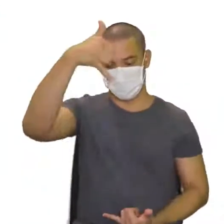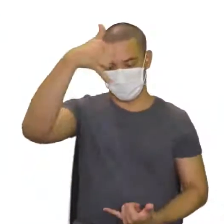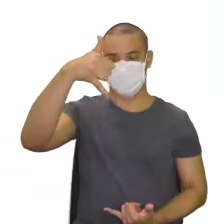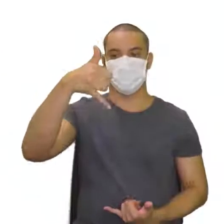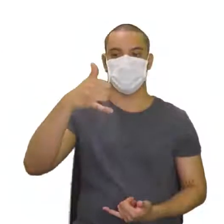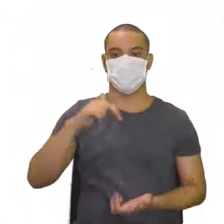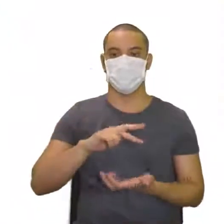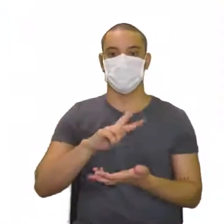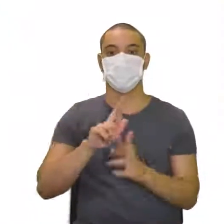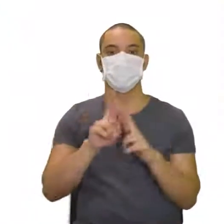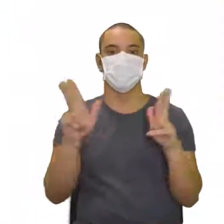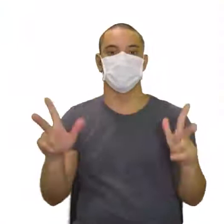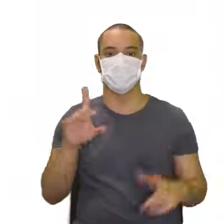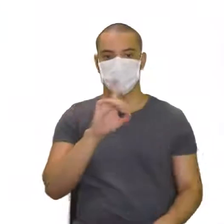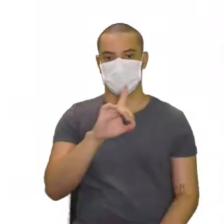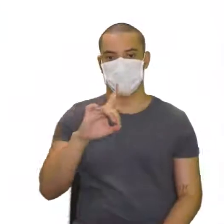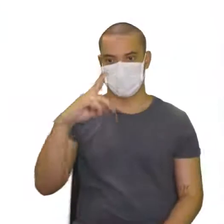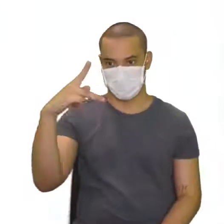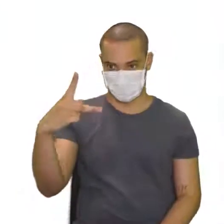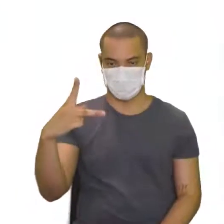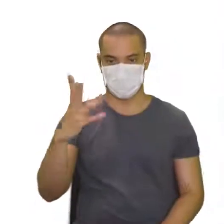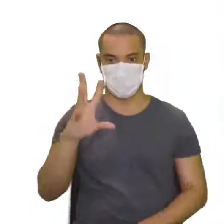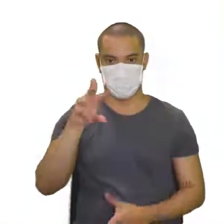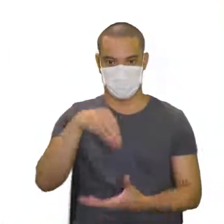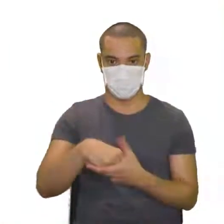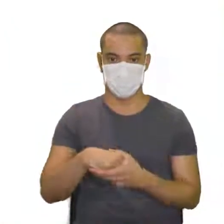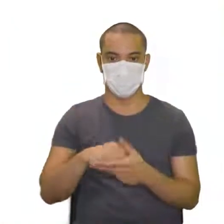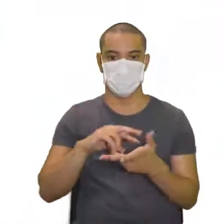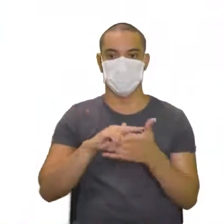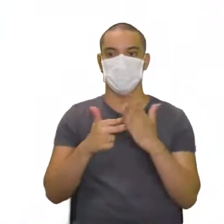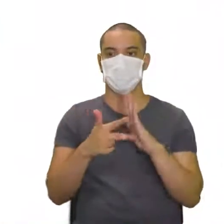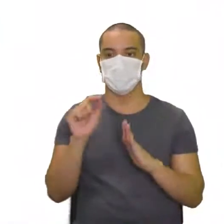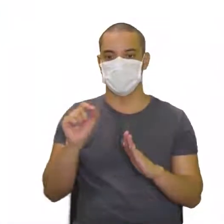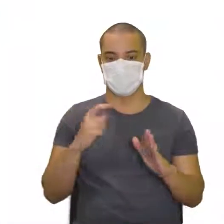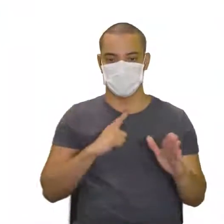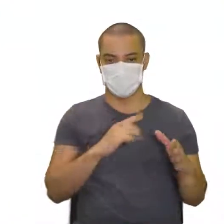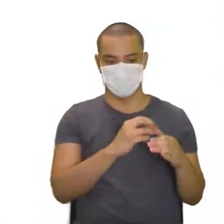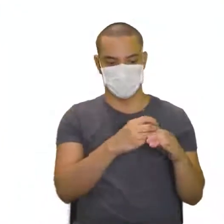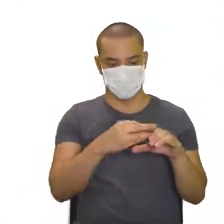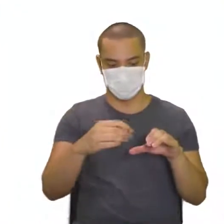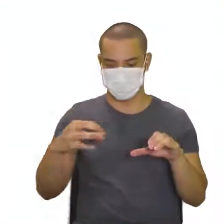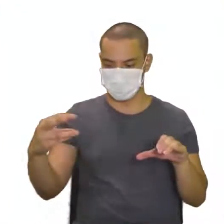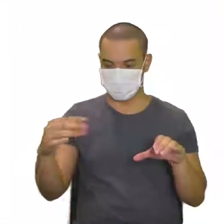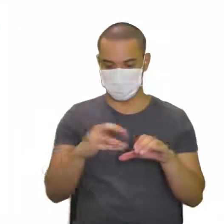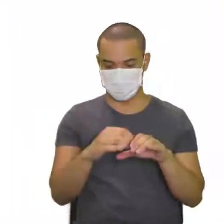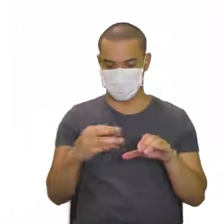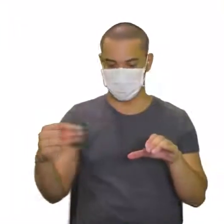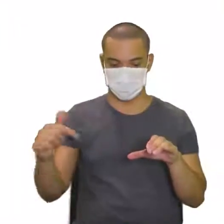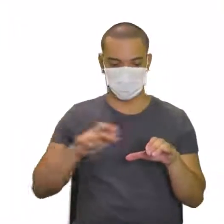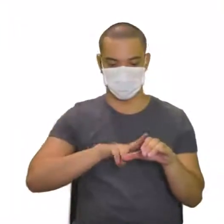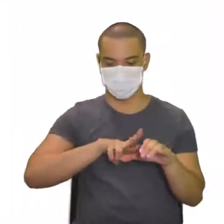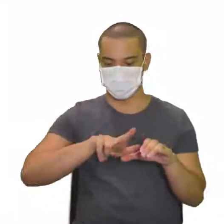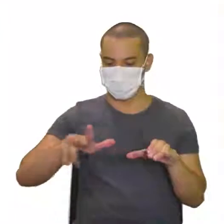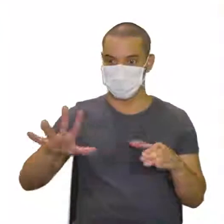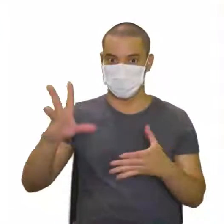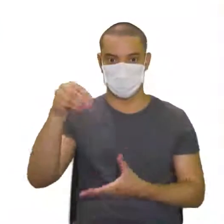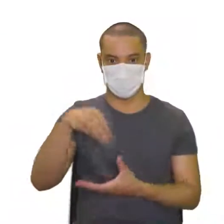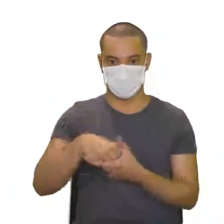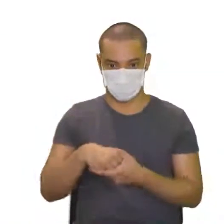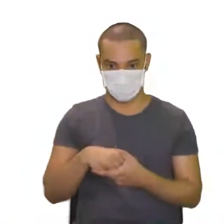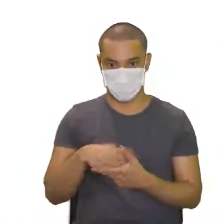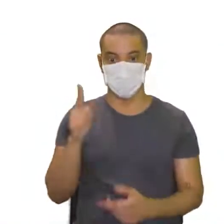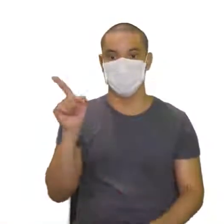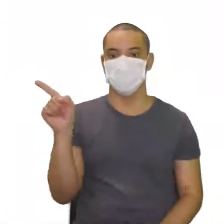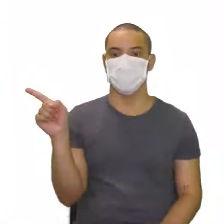uma diferença de potencial elétrico e vai ter o quê? Corrente através desse condutor. Então, olha só, pessoal, ali a corrente,